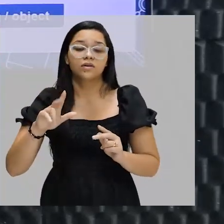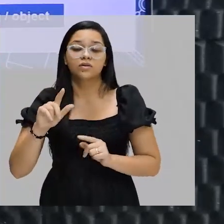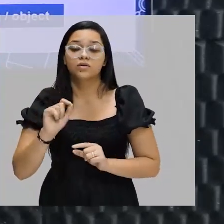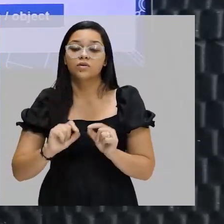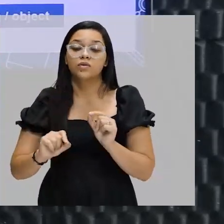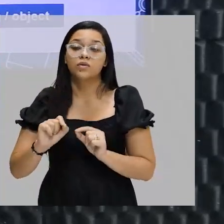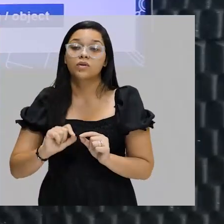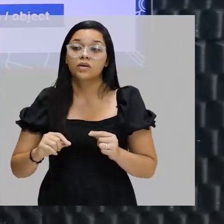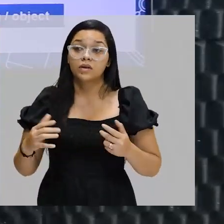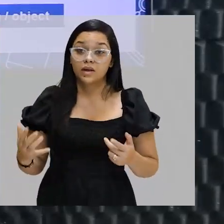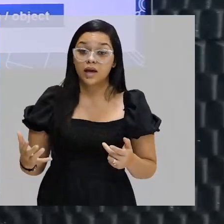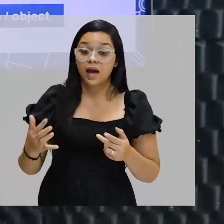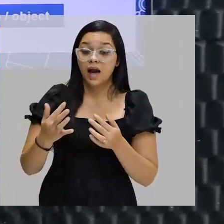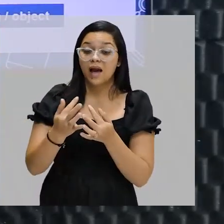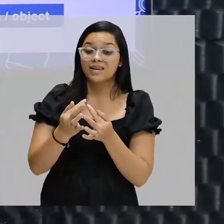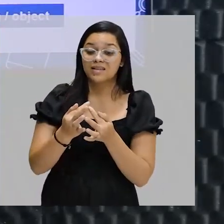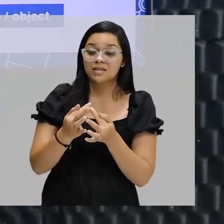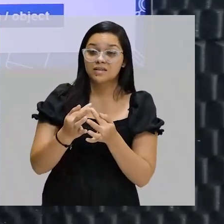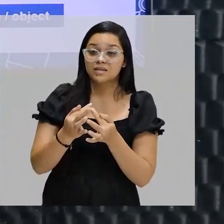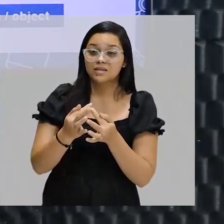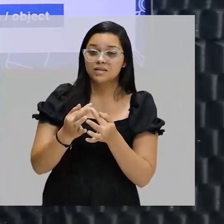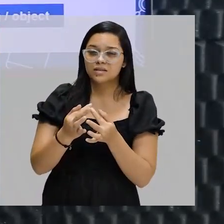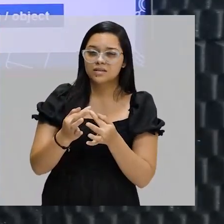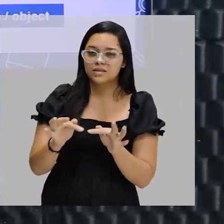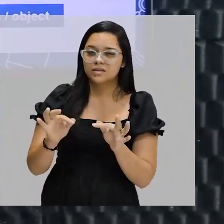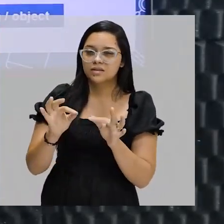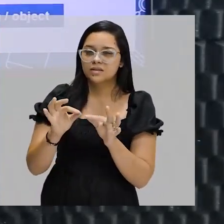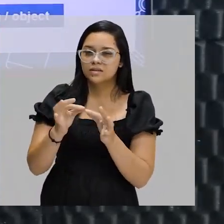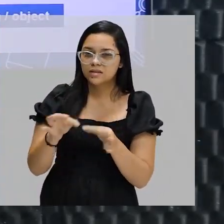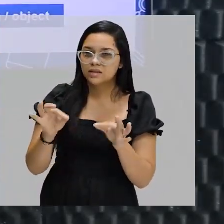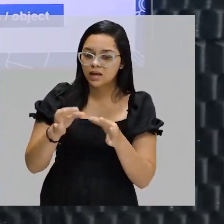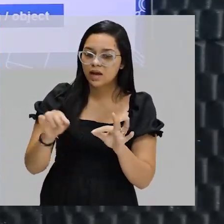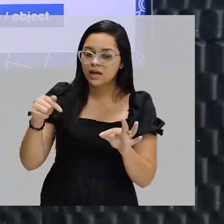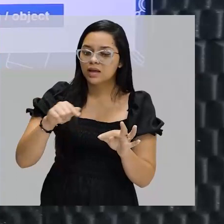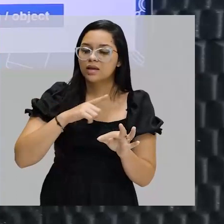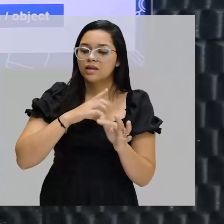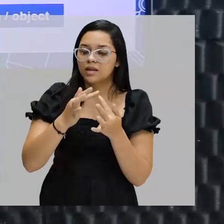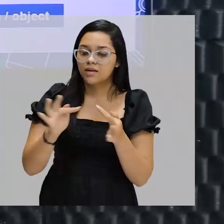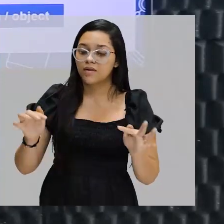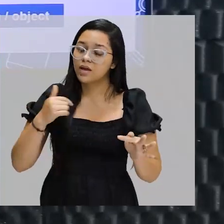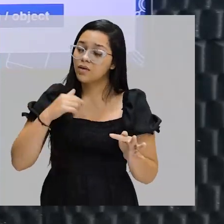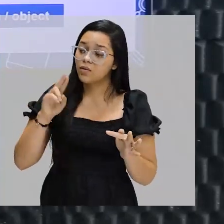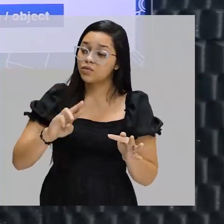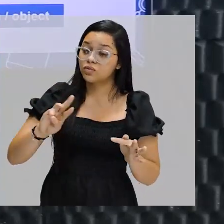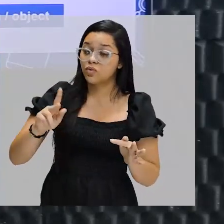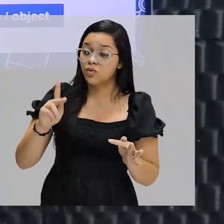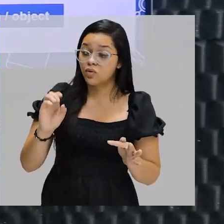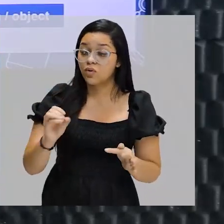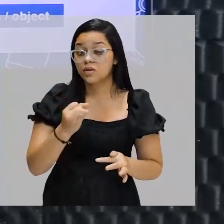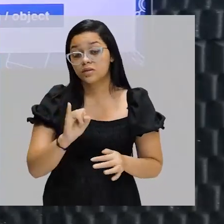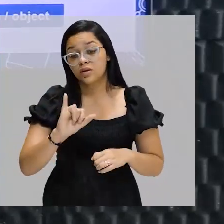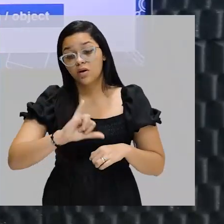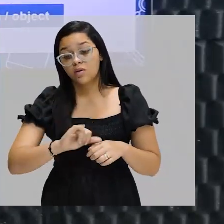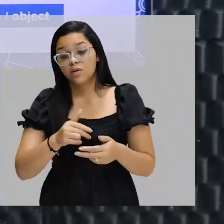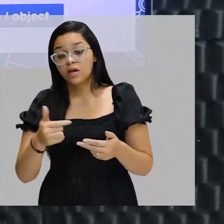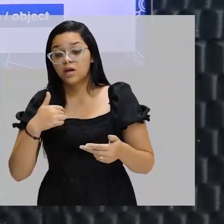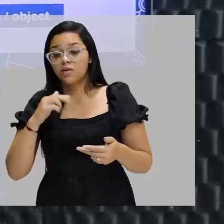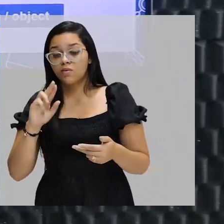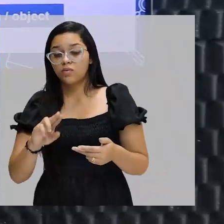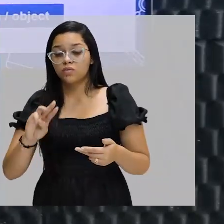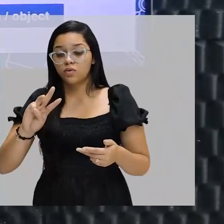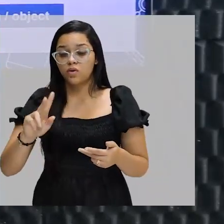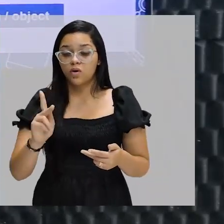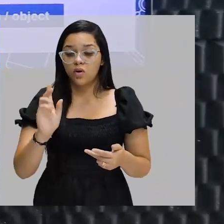é a função sintática que ele exerce na frase. Se é sujeito, eu uso who. Se é objeto, eu